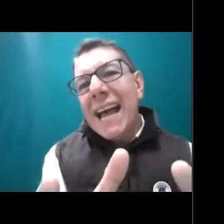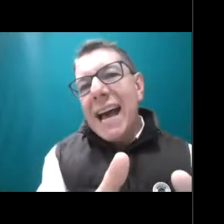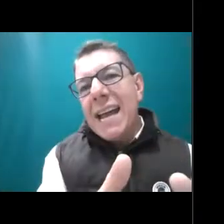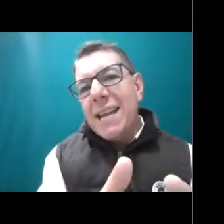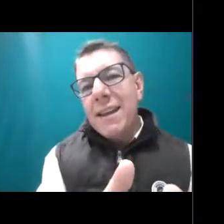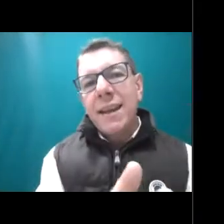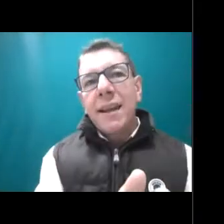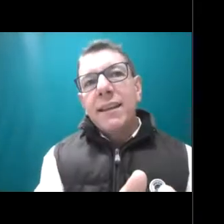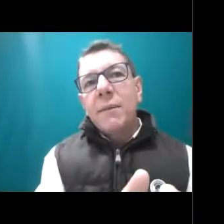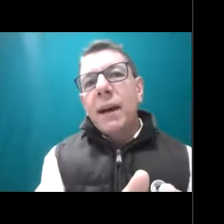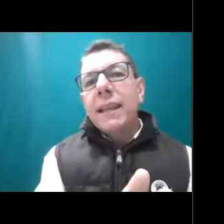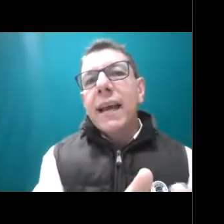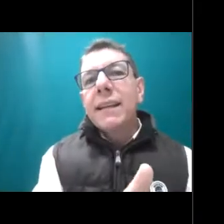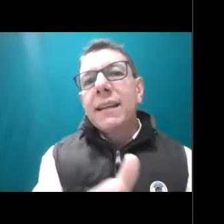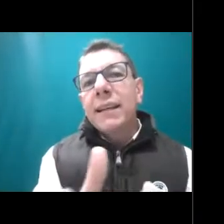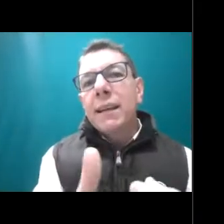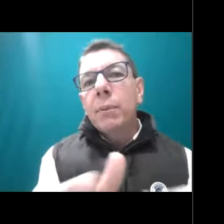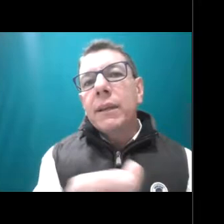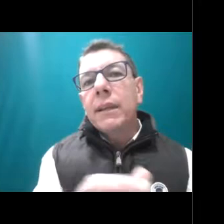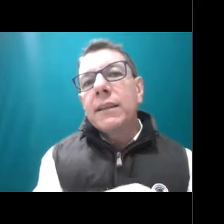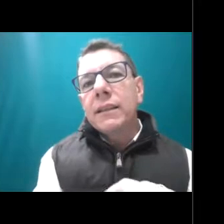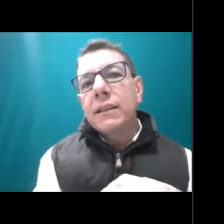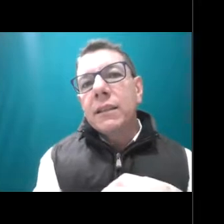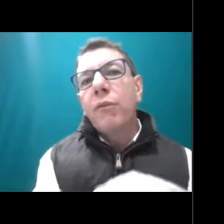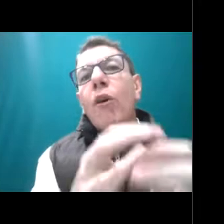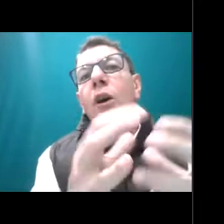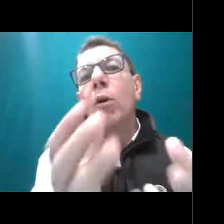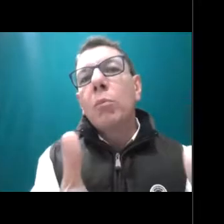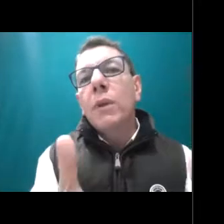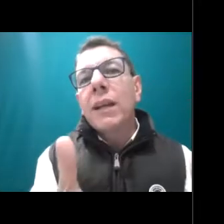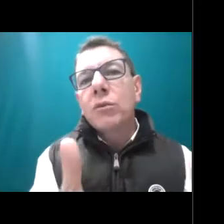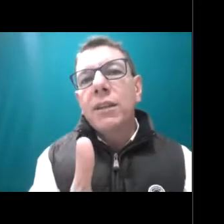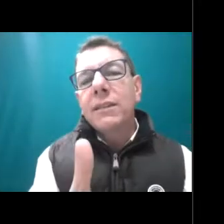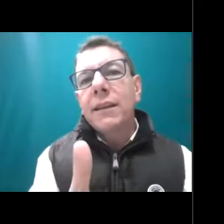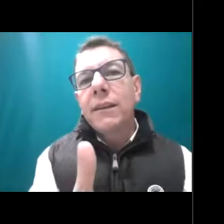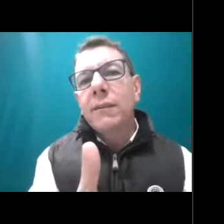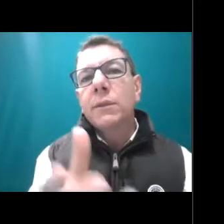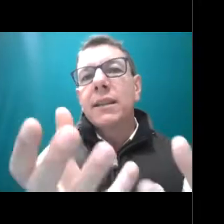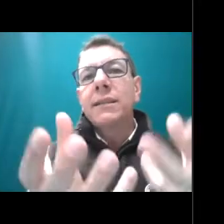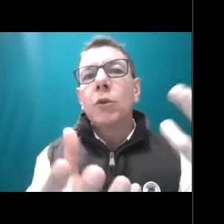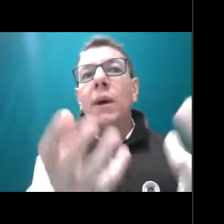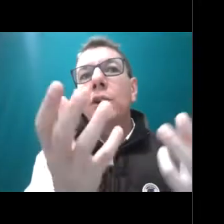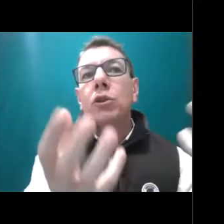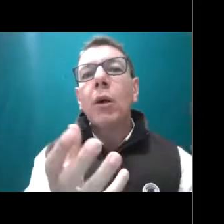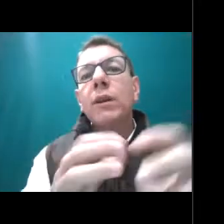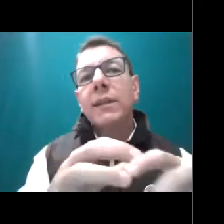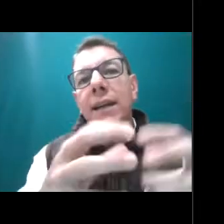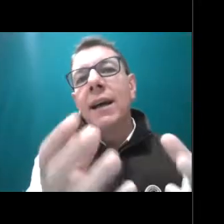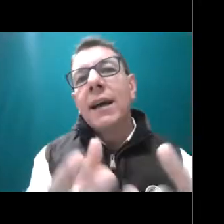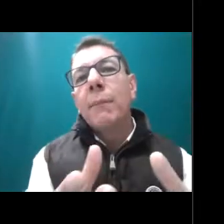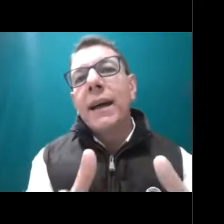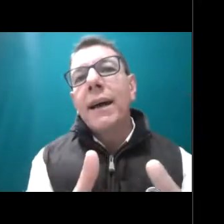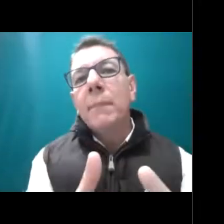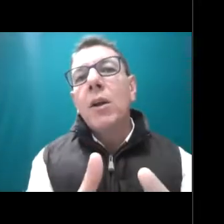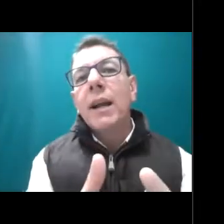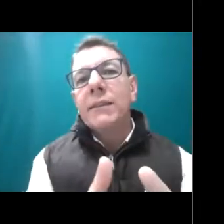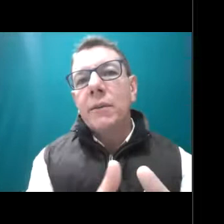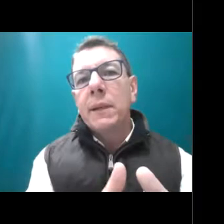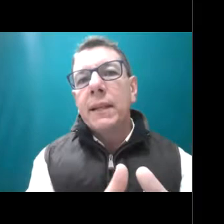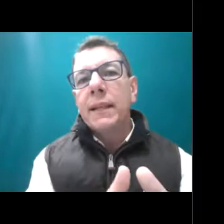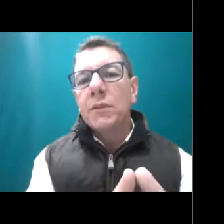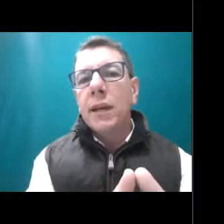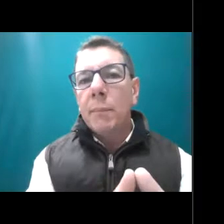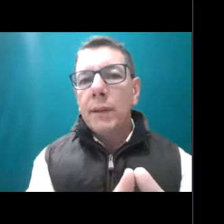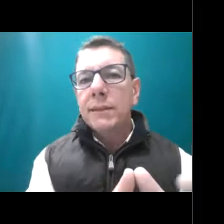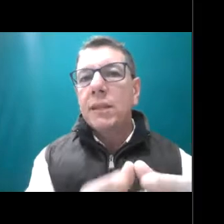uma variedade de bactérias ali que formam combinações que, vamos dizer assim, uma ajuda a outra para melhorar